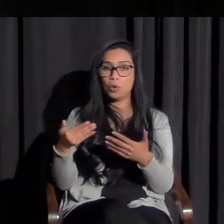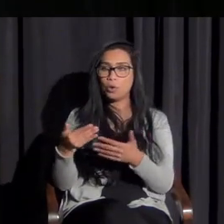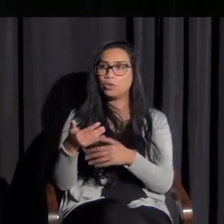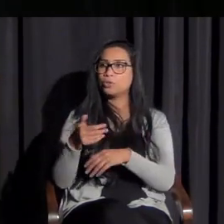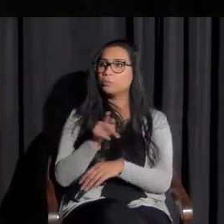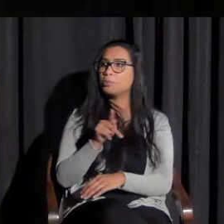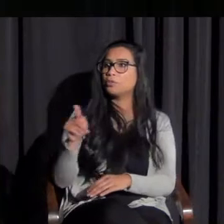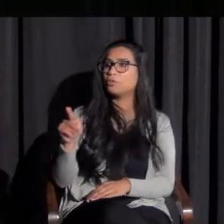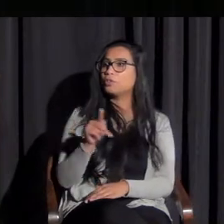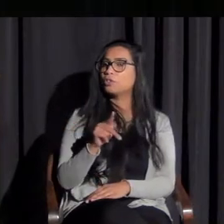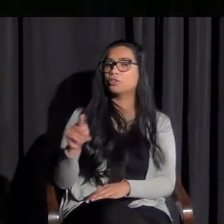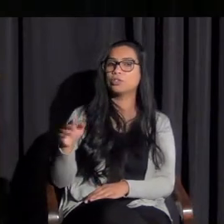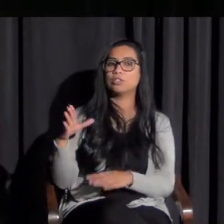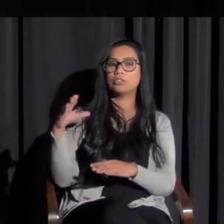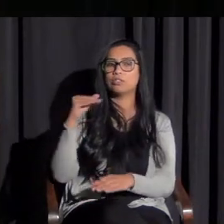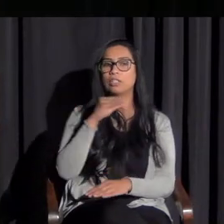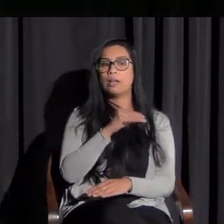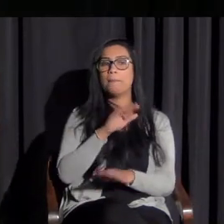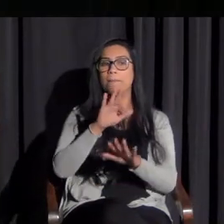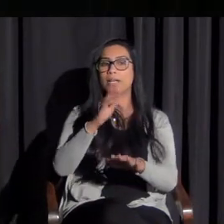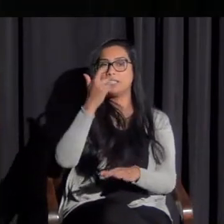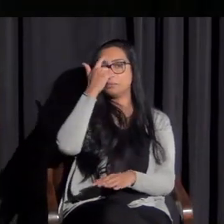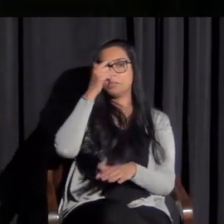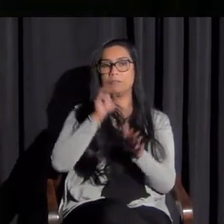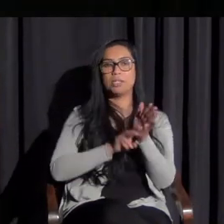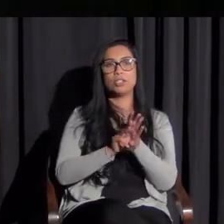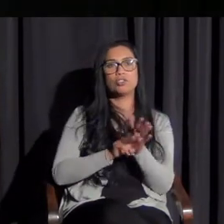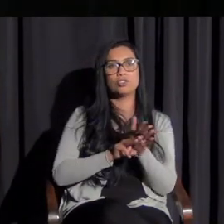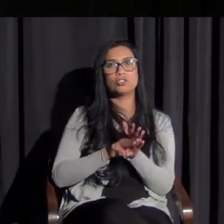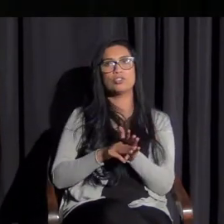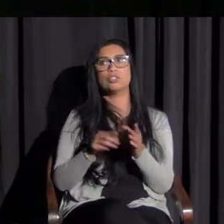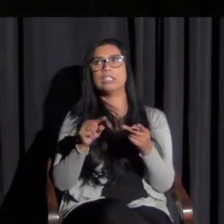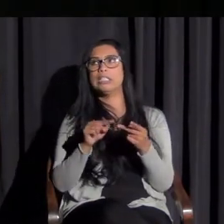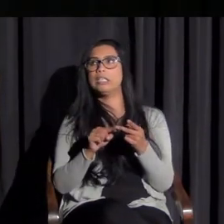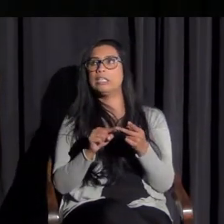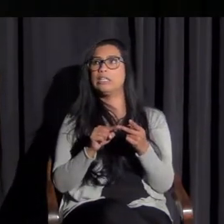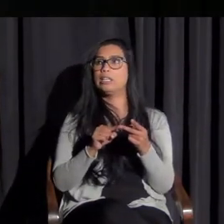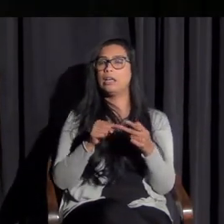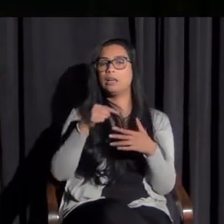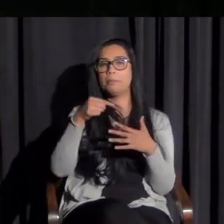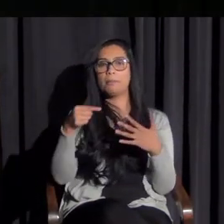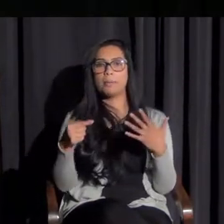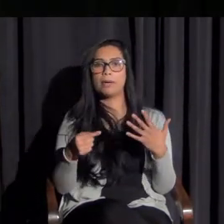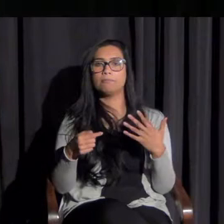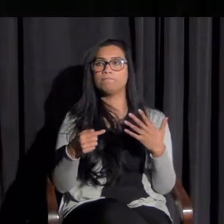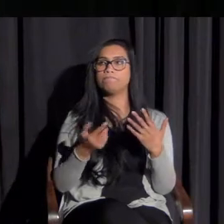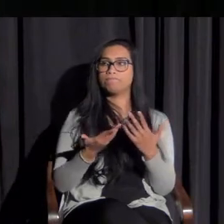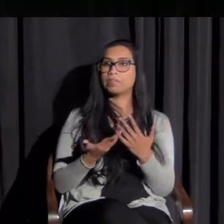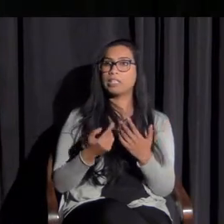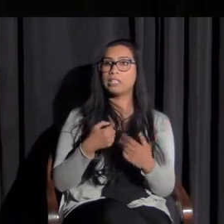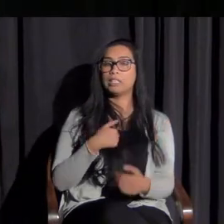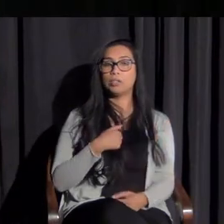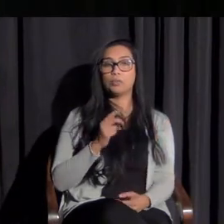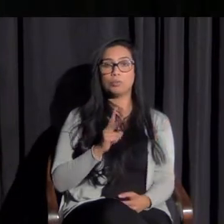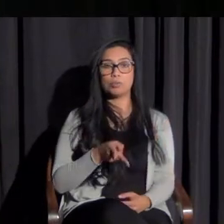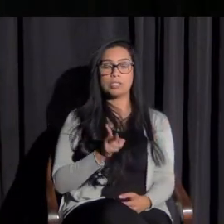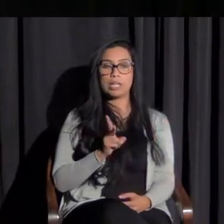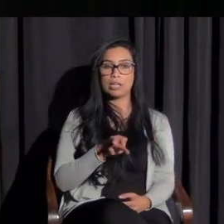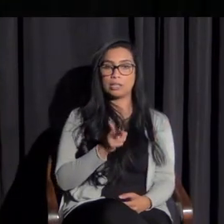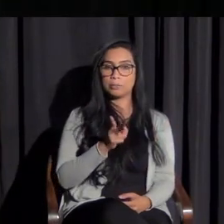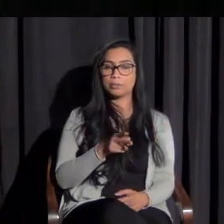né, pensando nas metodologias, nas relações, que é uma questão geracional também. E aí eu virava quem? A pessoa